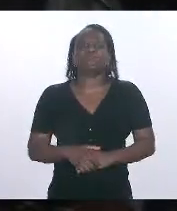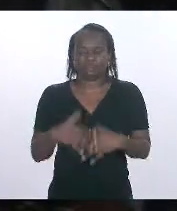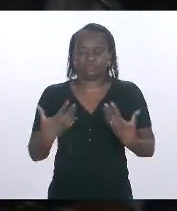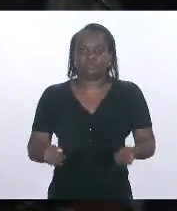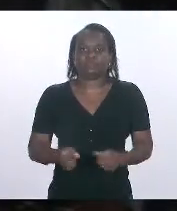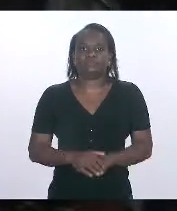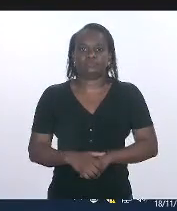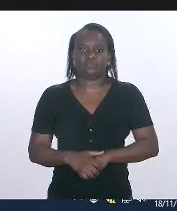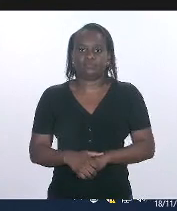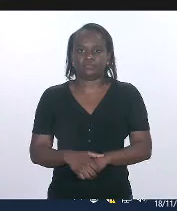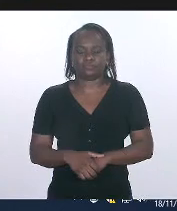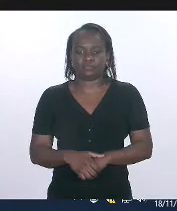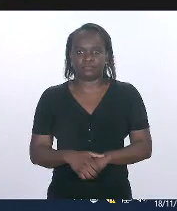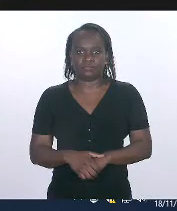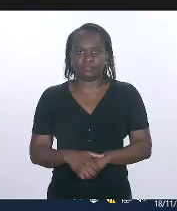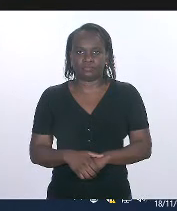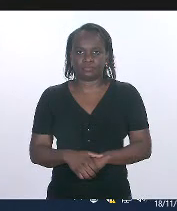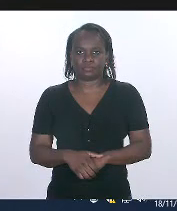Favorável.